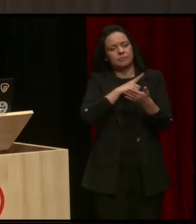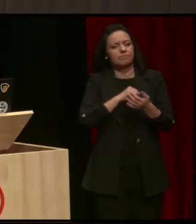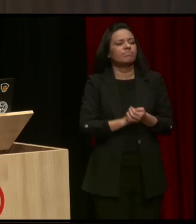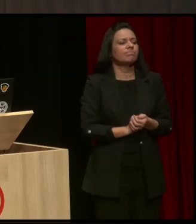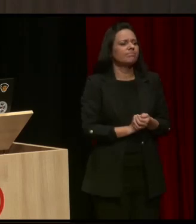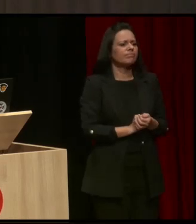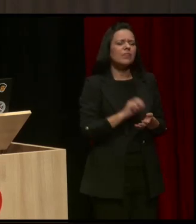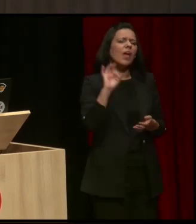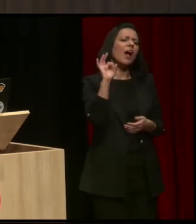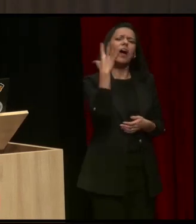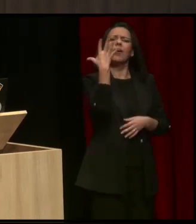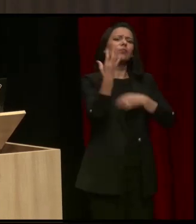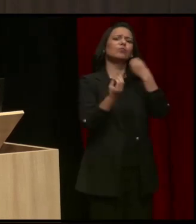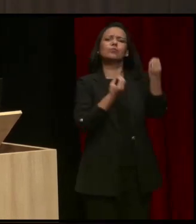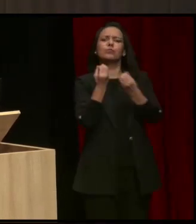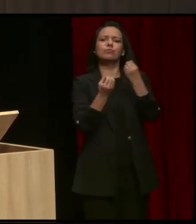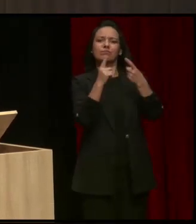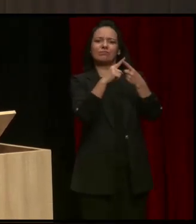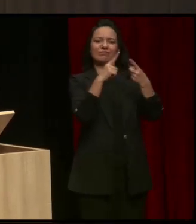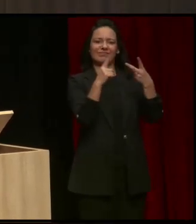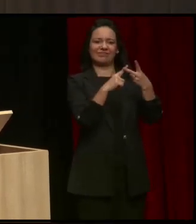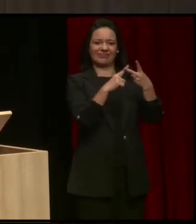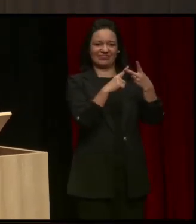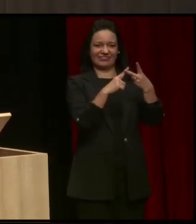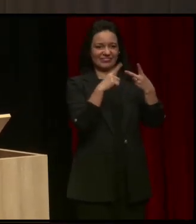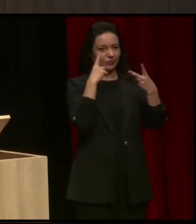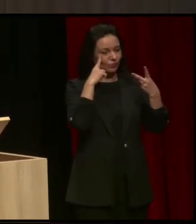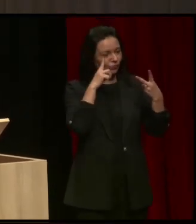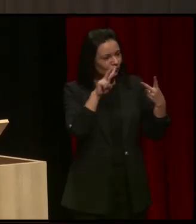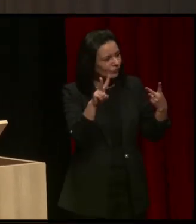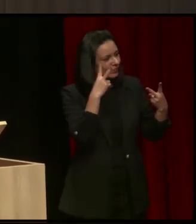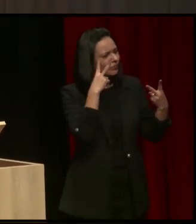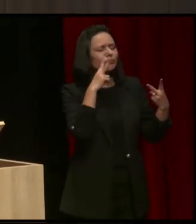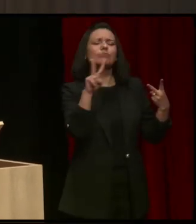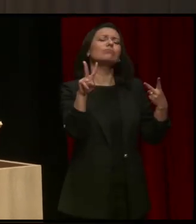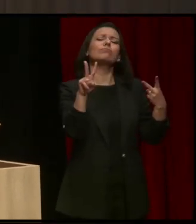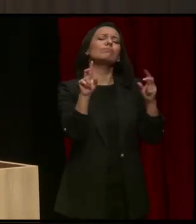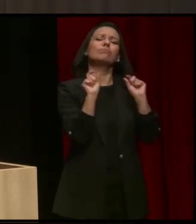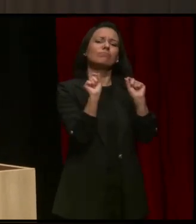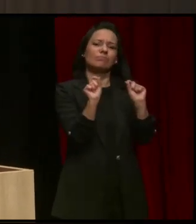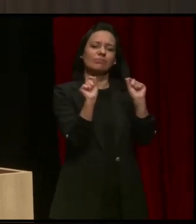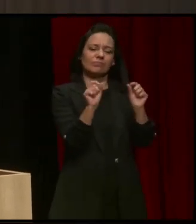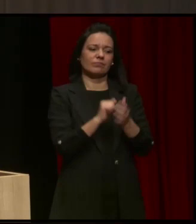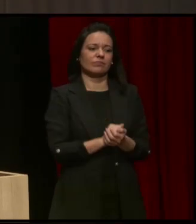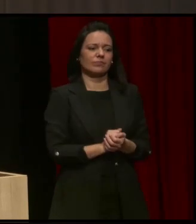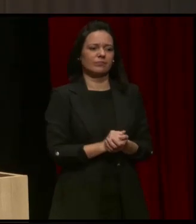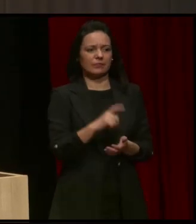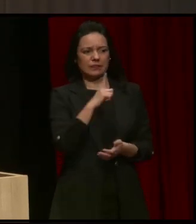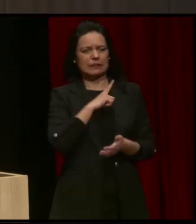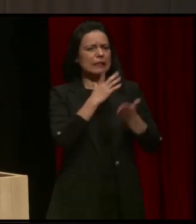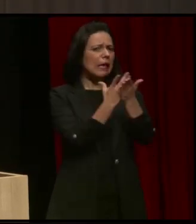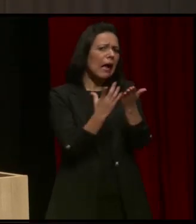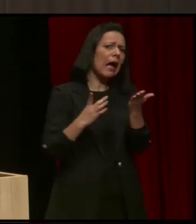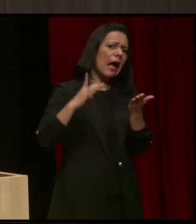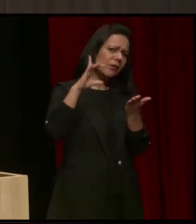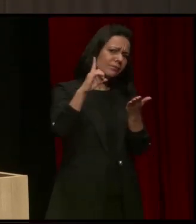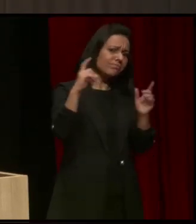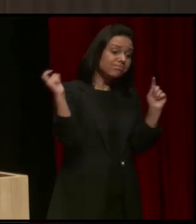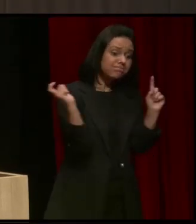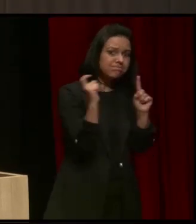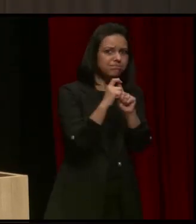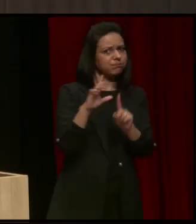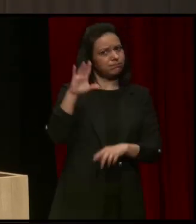O que vai acontecer nesses 2 dias? Nós vamos falar, quando a gente fala da escritura, da palavra de Deus,